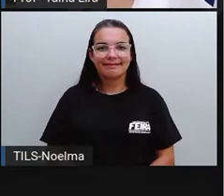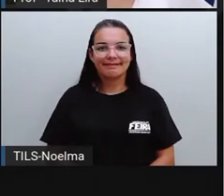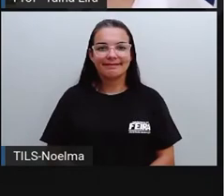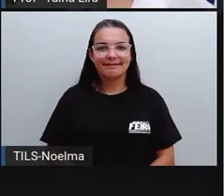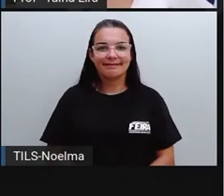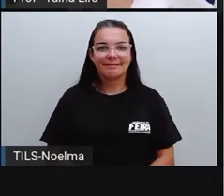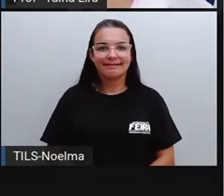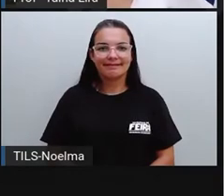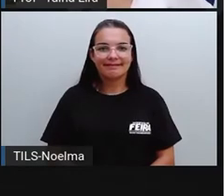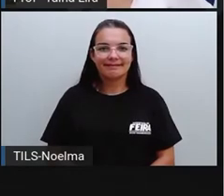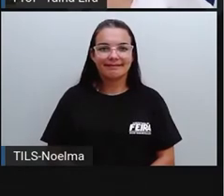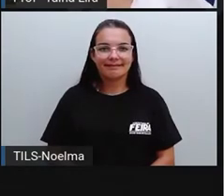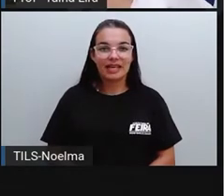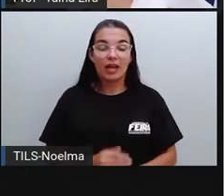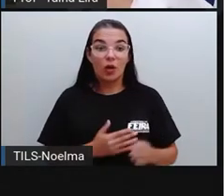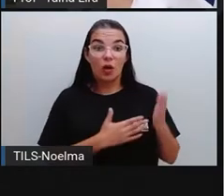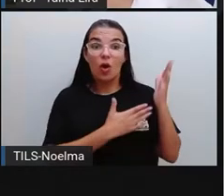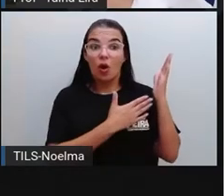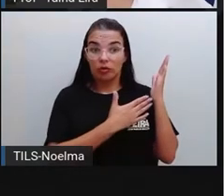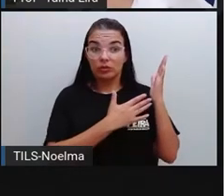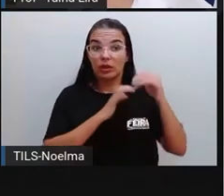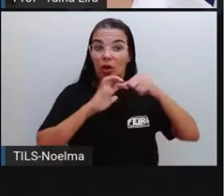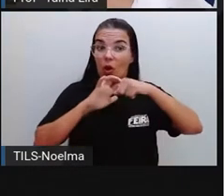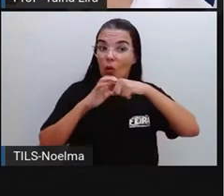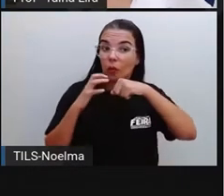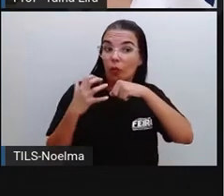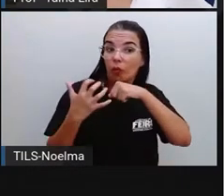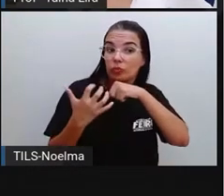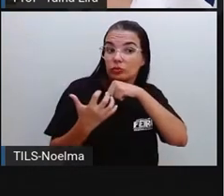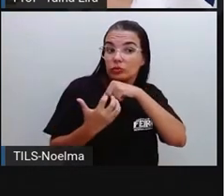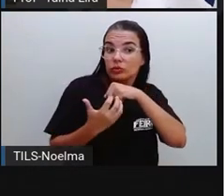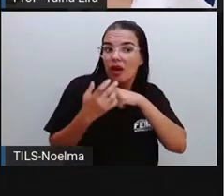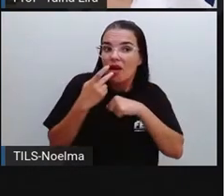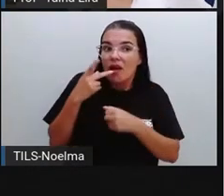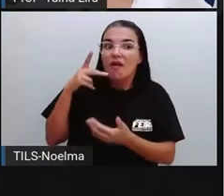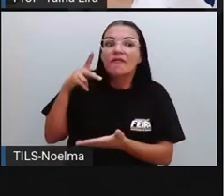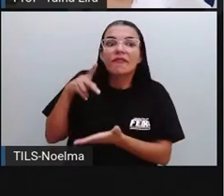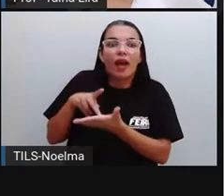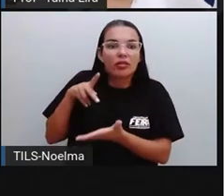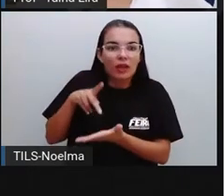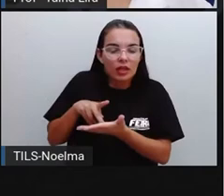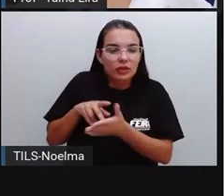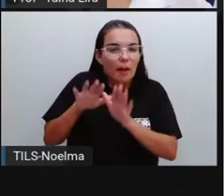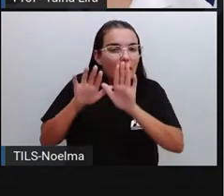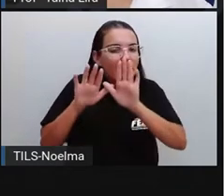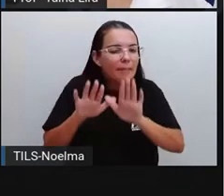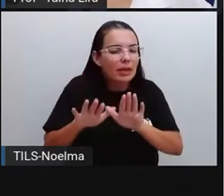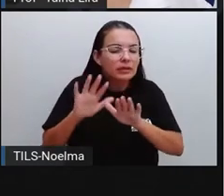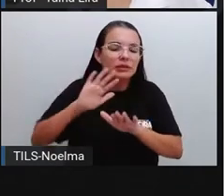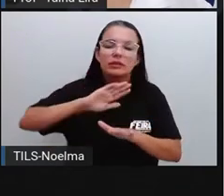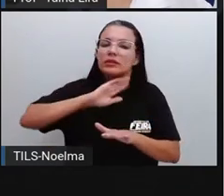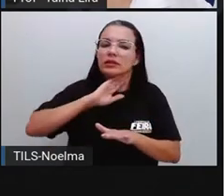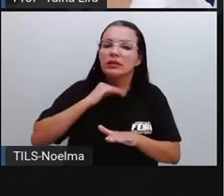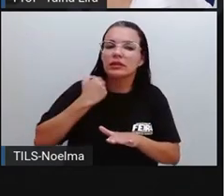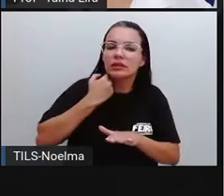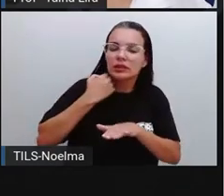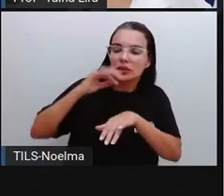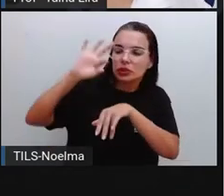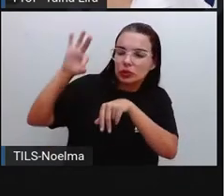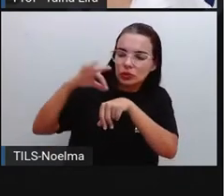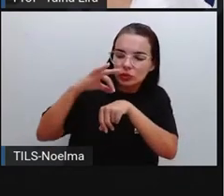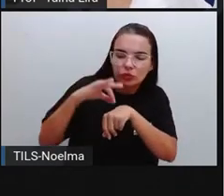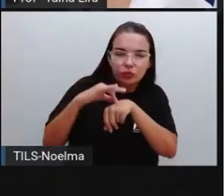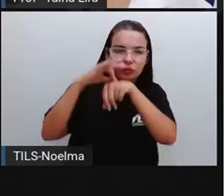Olha lá, o coronavírus é uma realidade, mas a dengue também é. Continue a